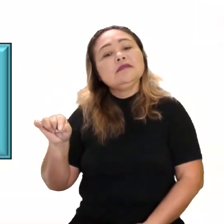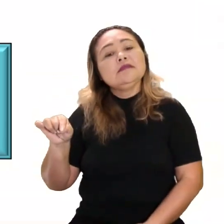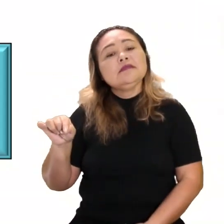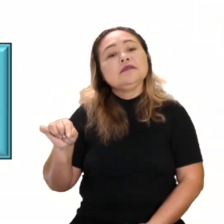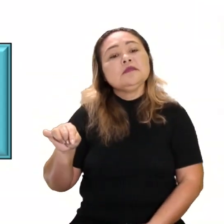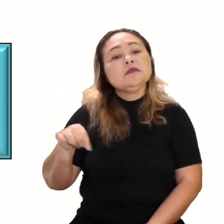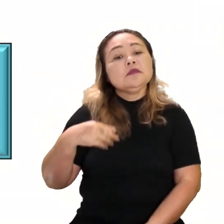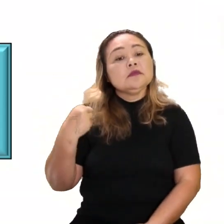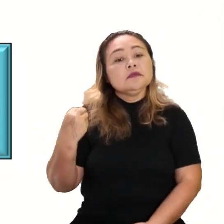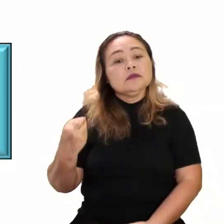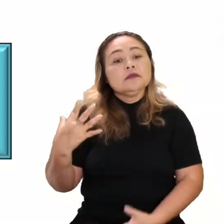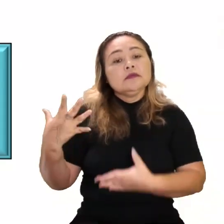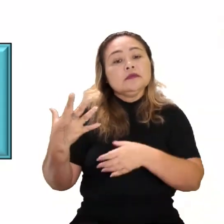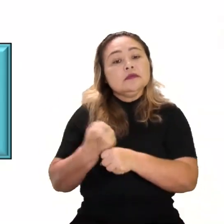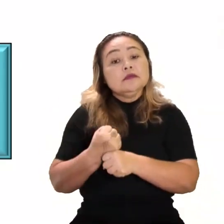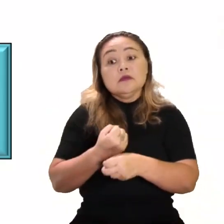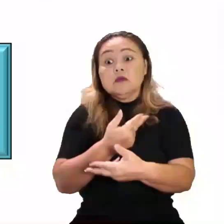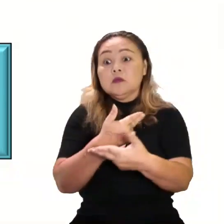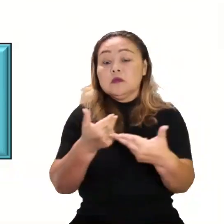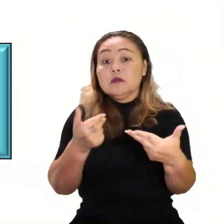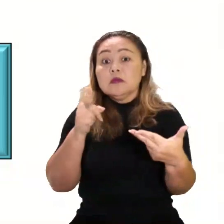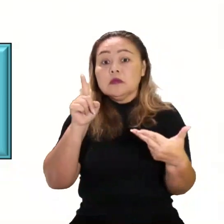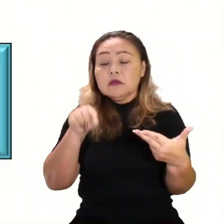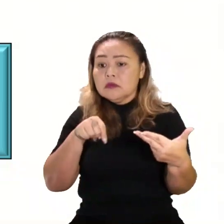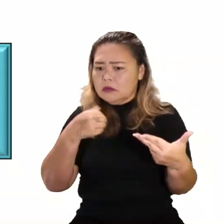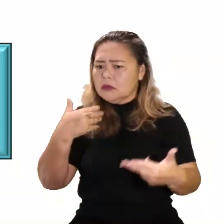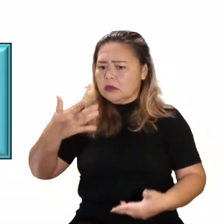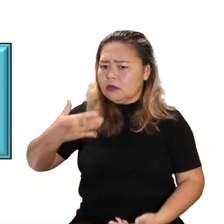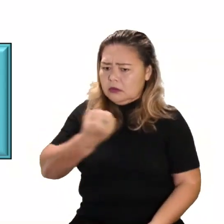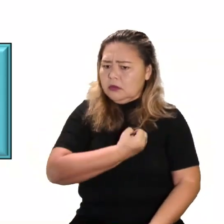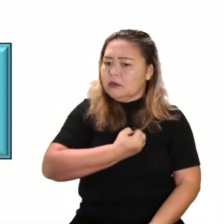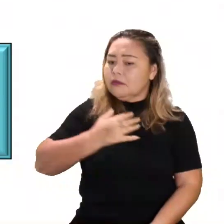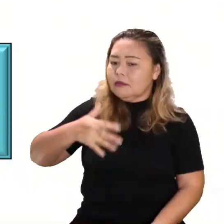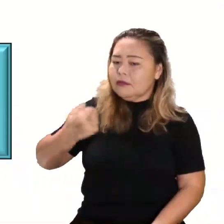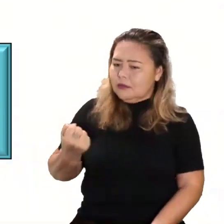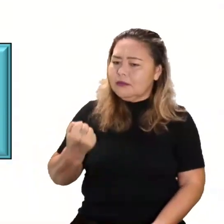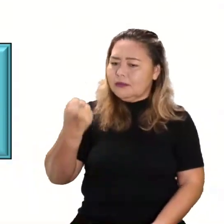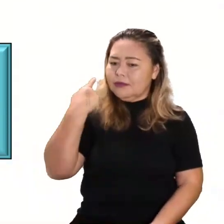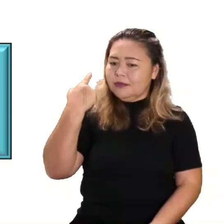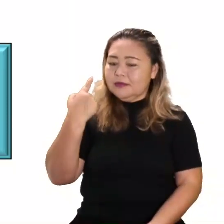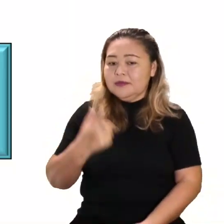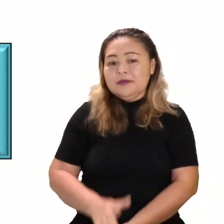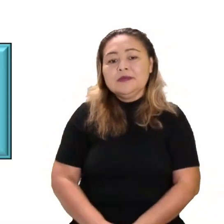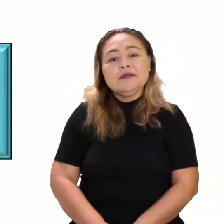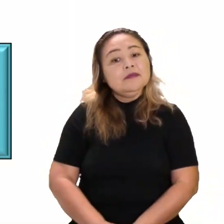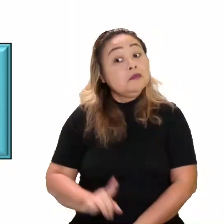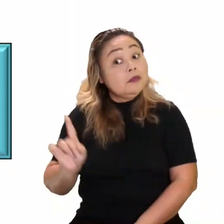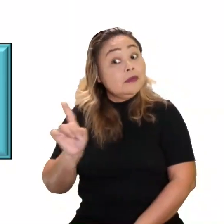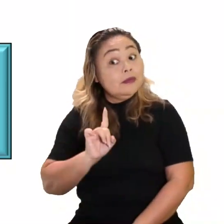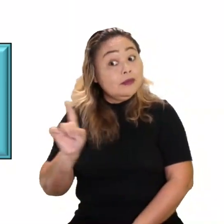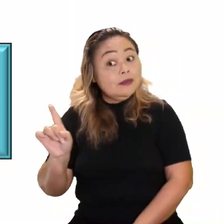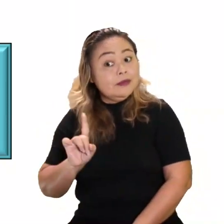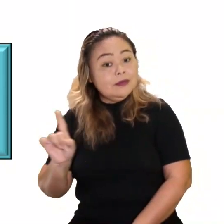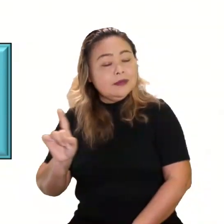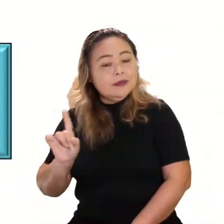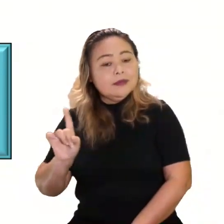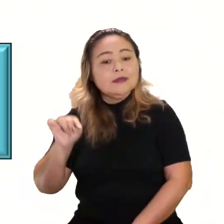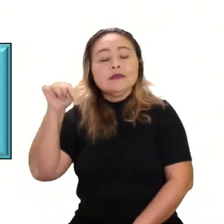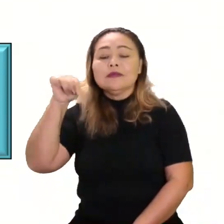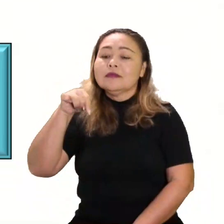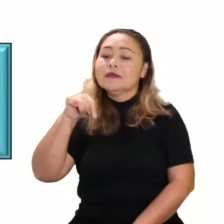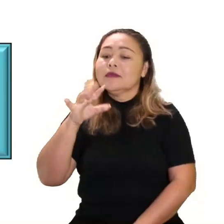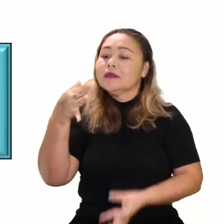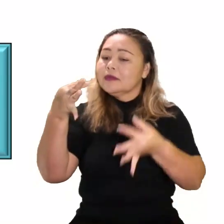PG infinita. Somar algo infinito, estranho, não é? Não muito, né? Não, porque aqui era